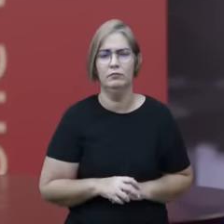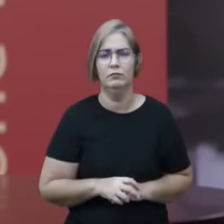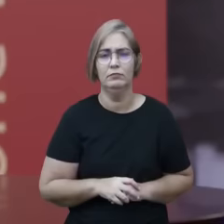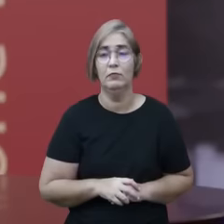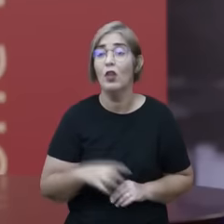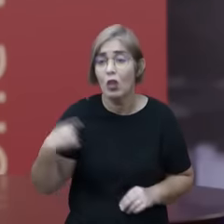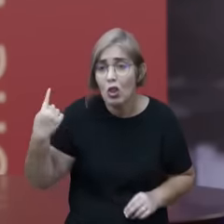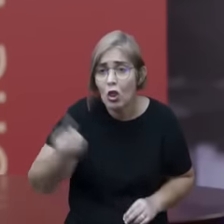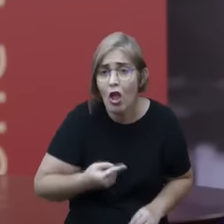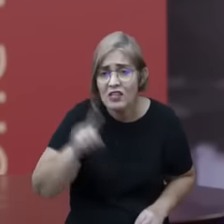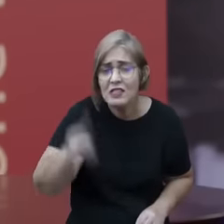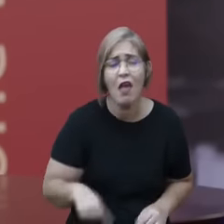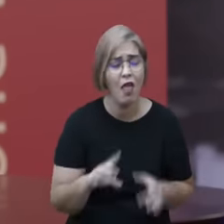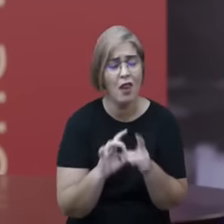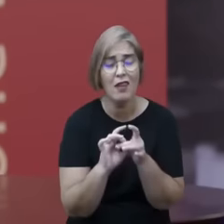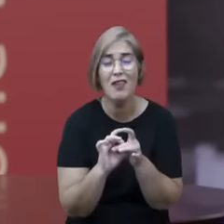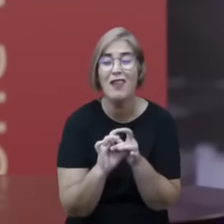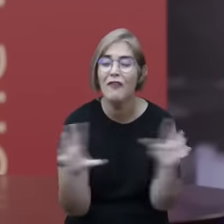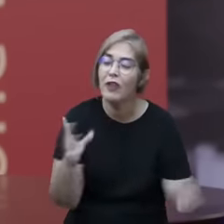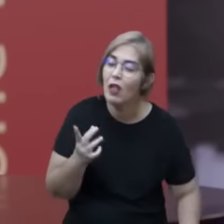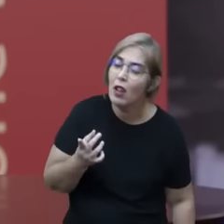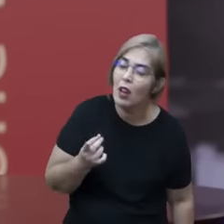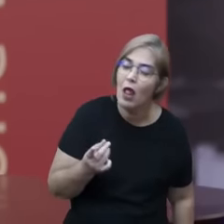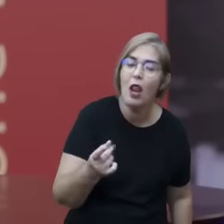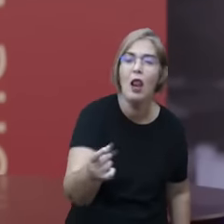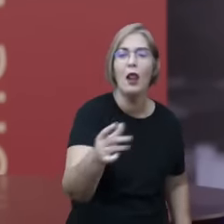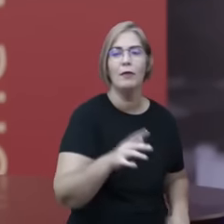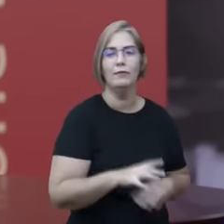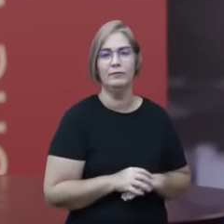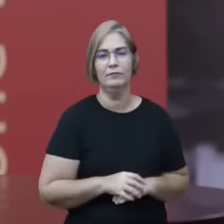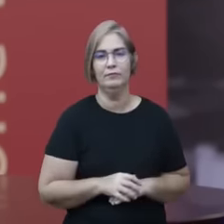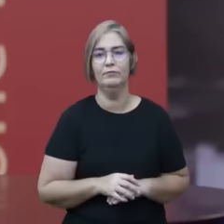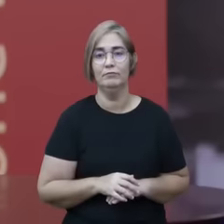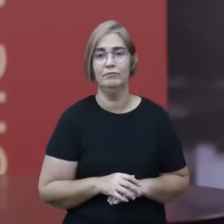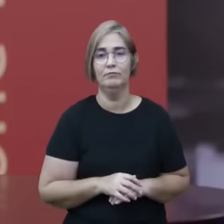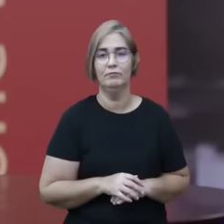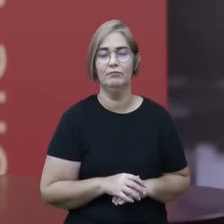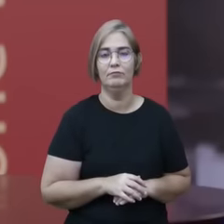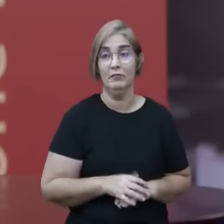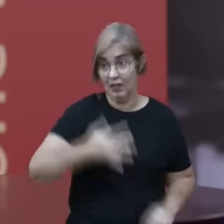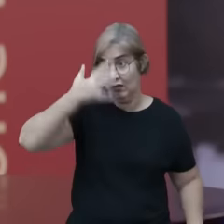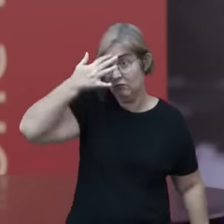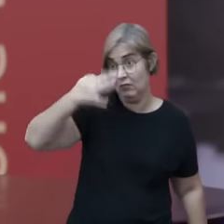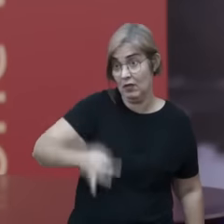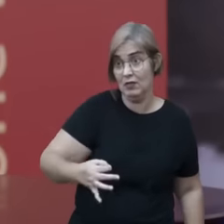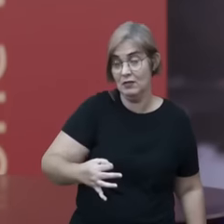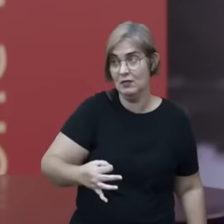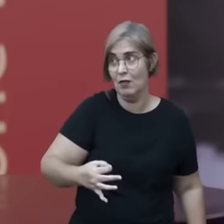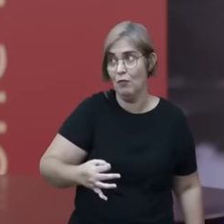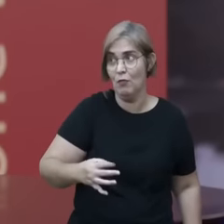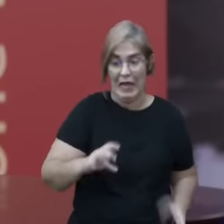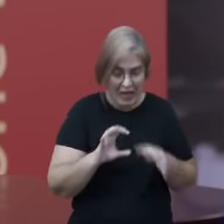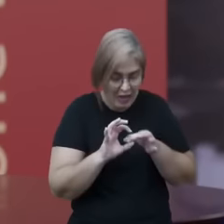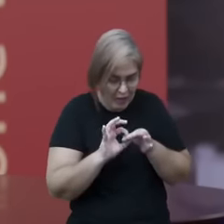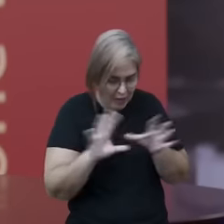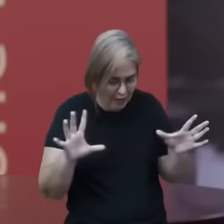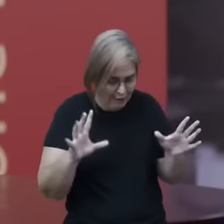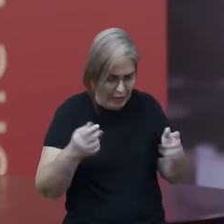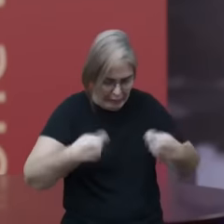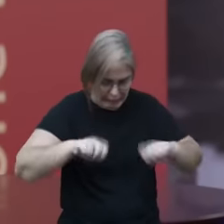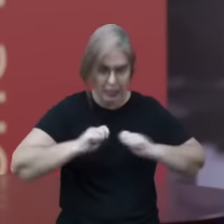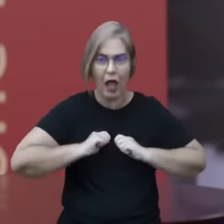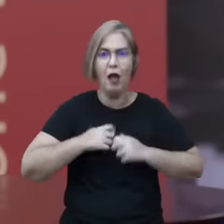livres. E essa decisão, porque não decidir é de algum modo já decidir, é que nos angustia também, porque nós temos